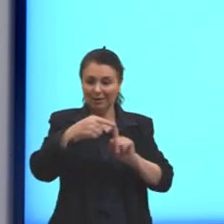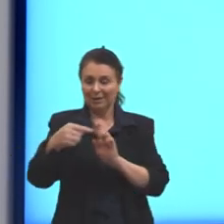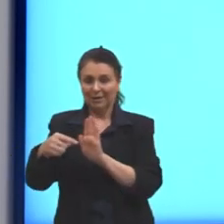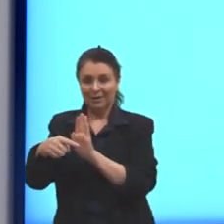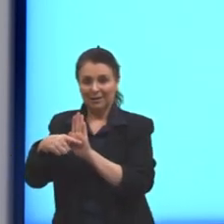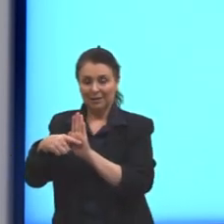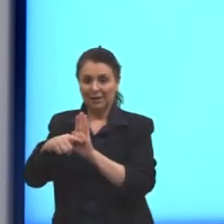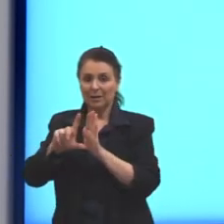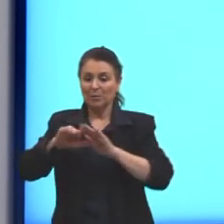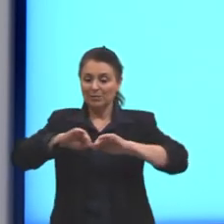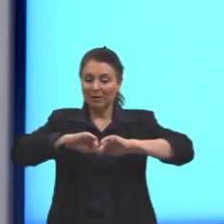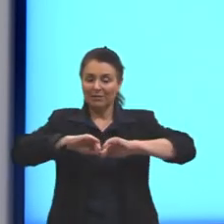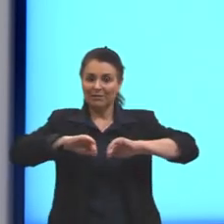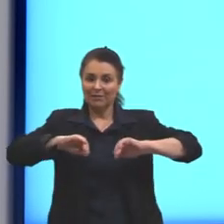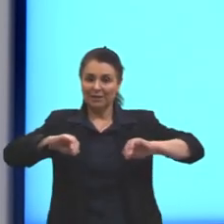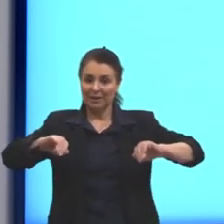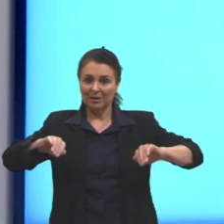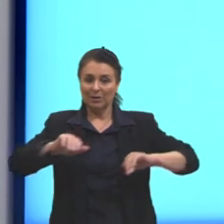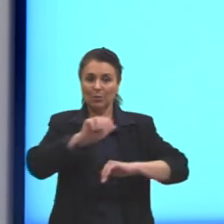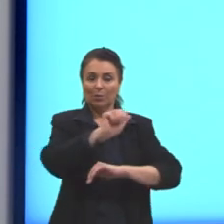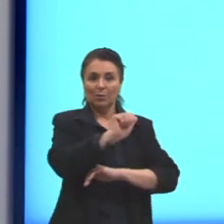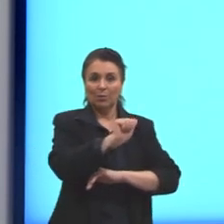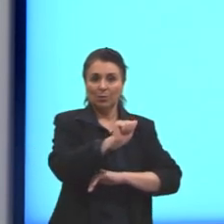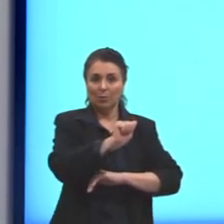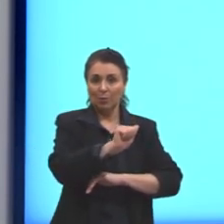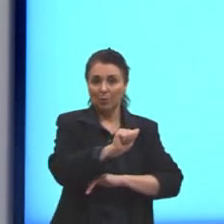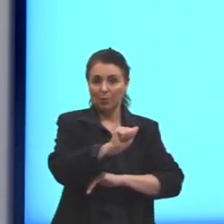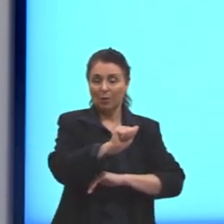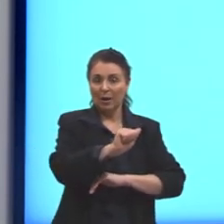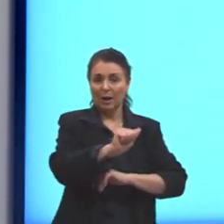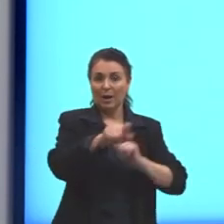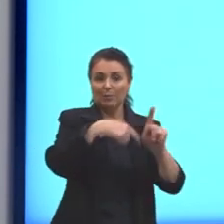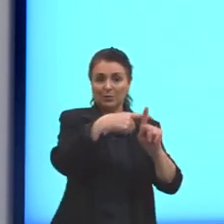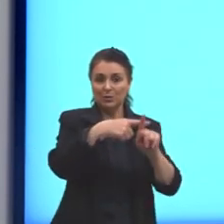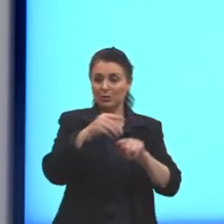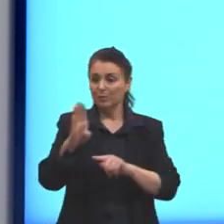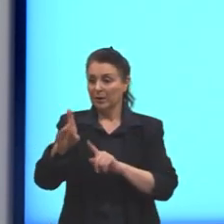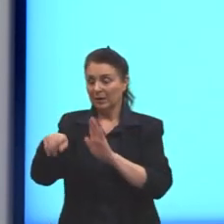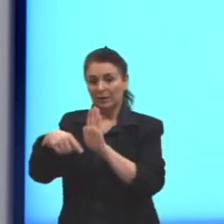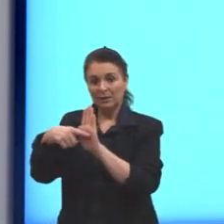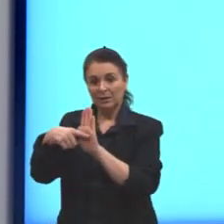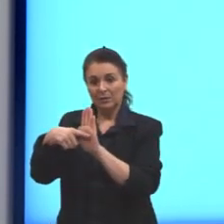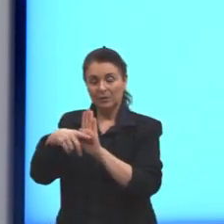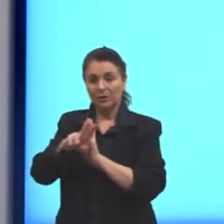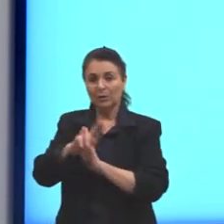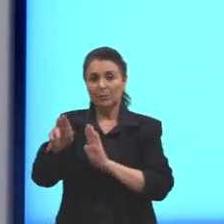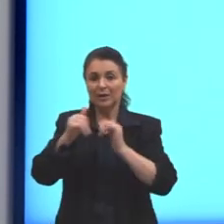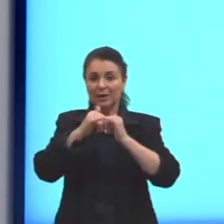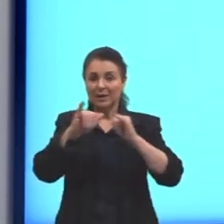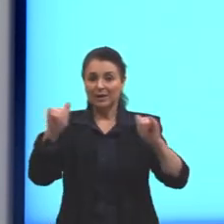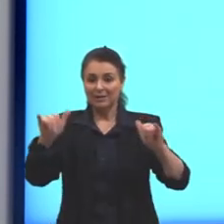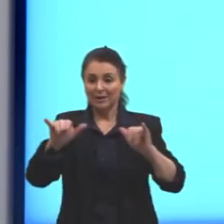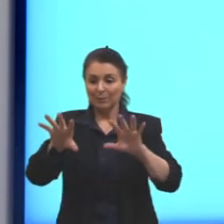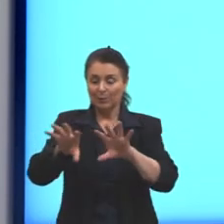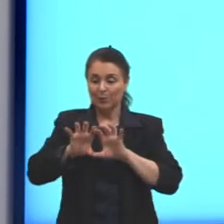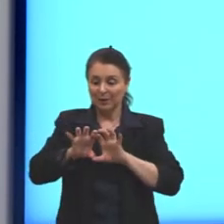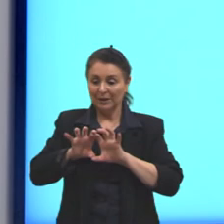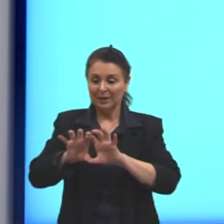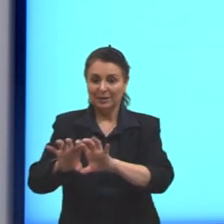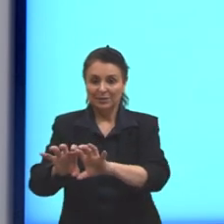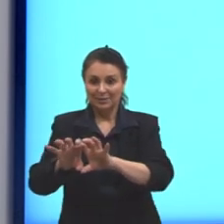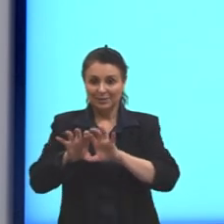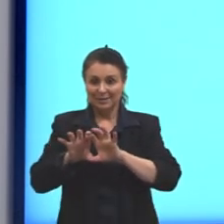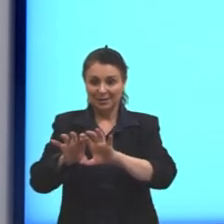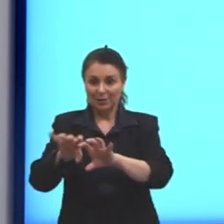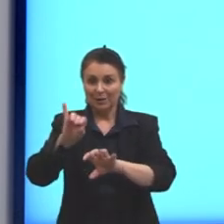a gente afasta ó o ar ele ficou positivo e o B negativo isso a gente chama de eletrização Então por indução